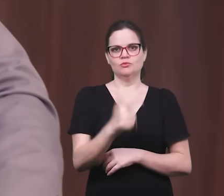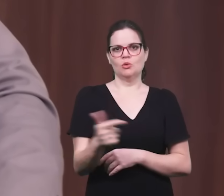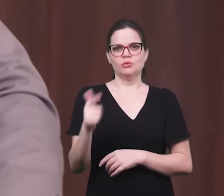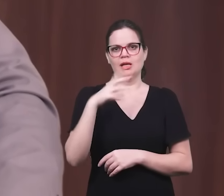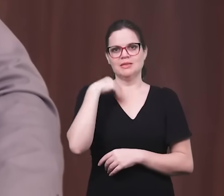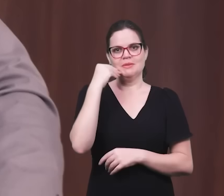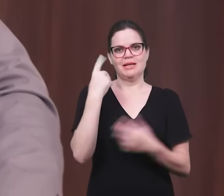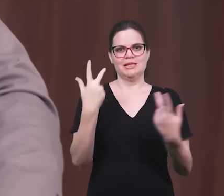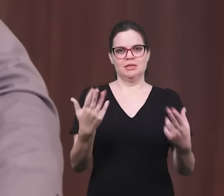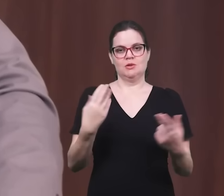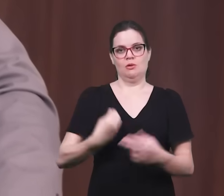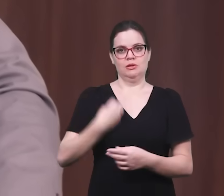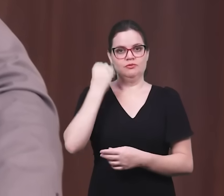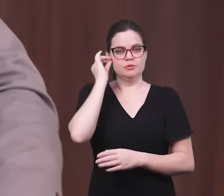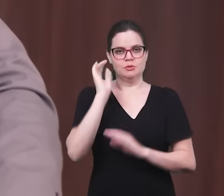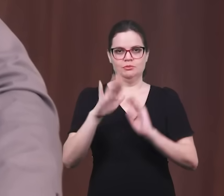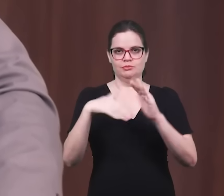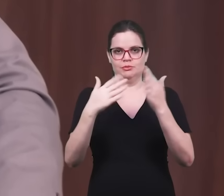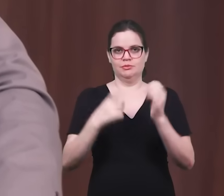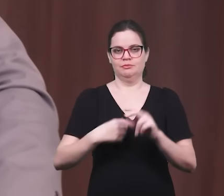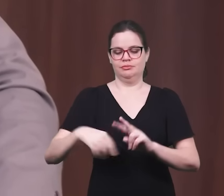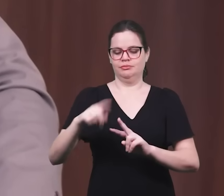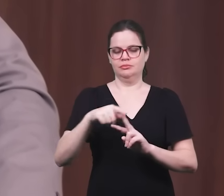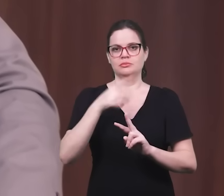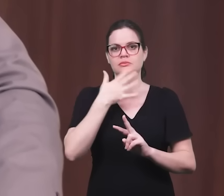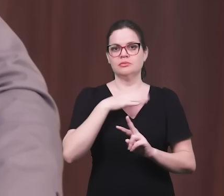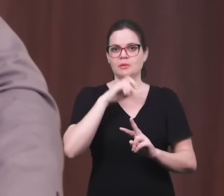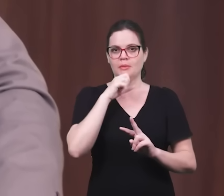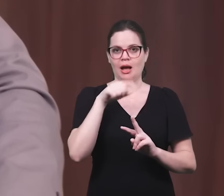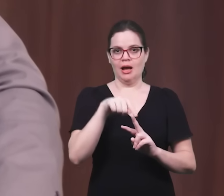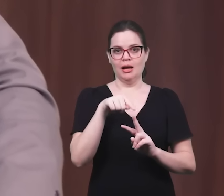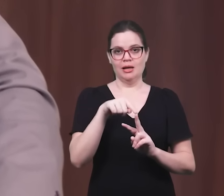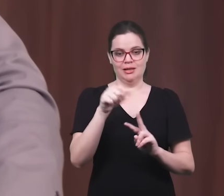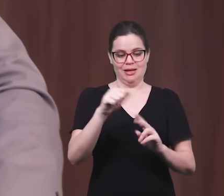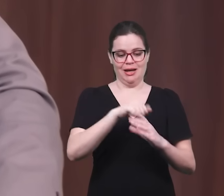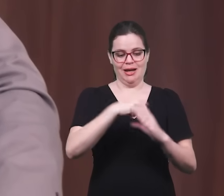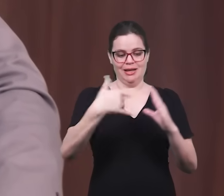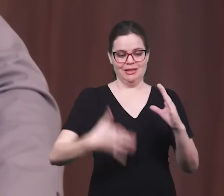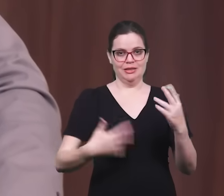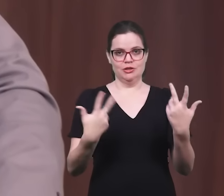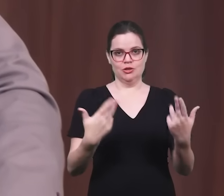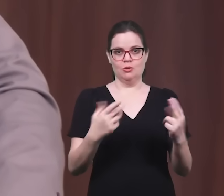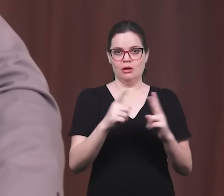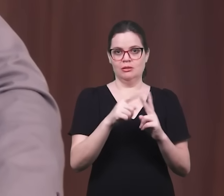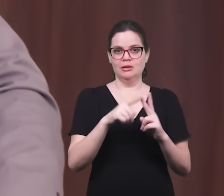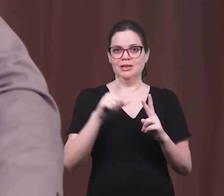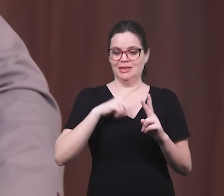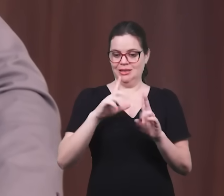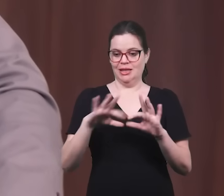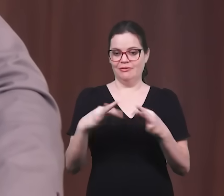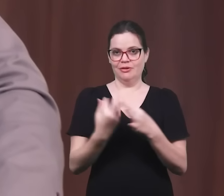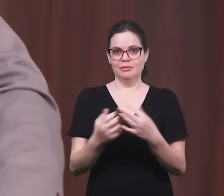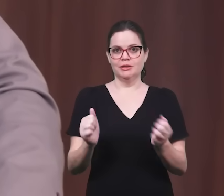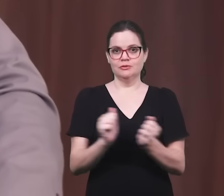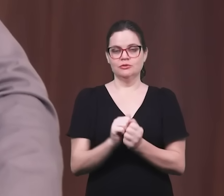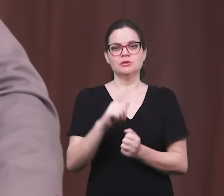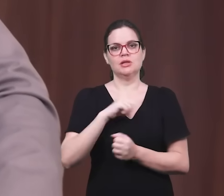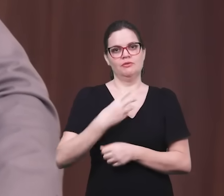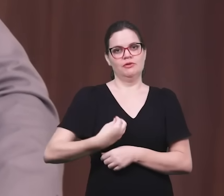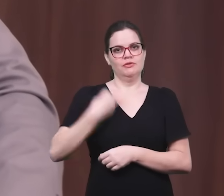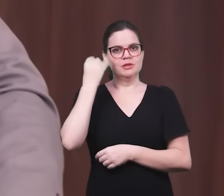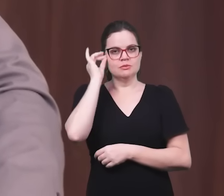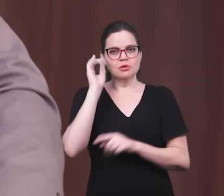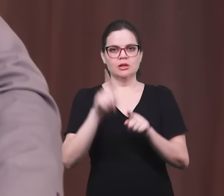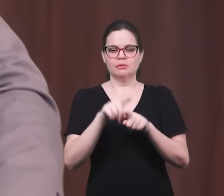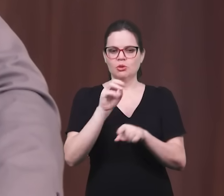isso. E o pai andorinha, você vai encontrar na Bíblia personagens que já encontrou, que se teve esse cuidado com